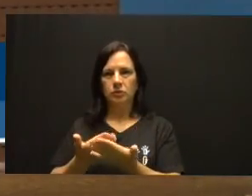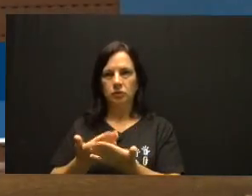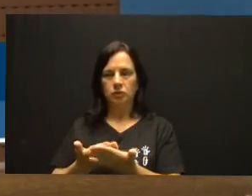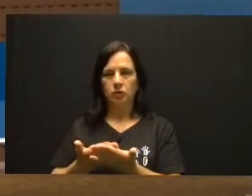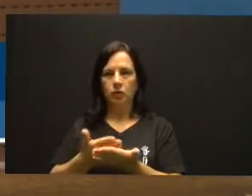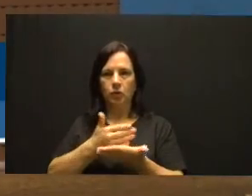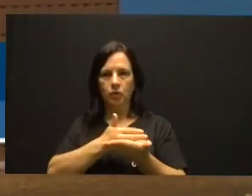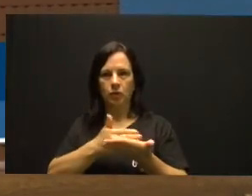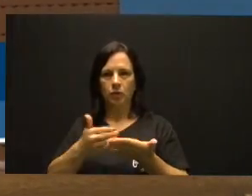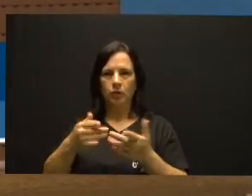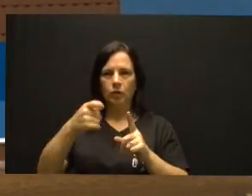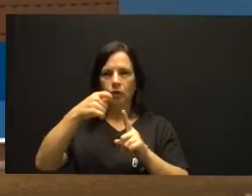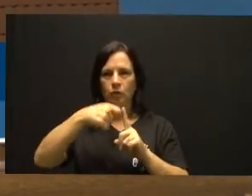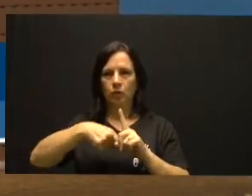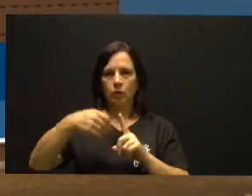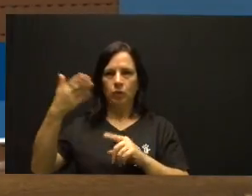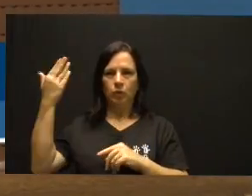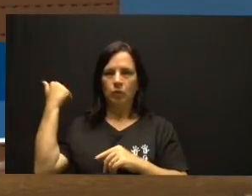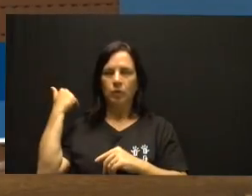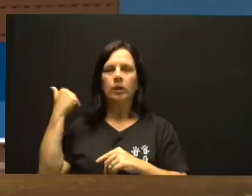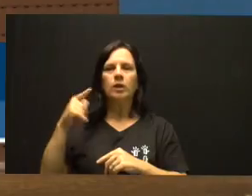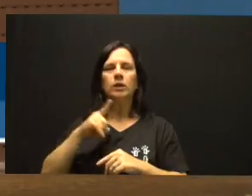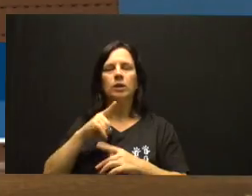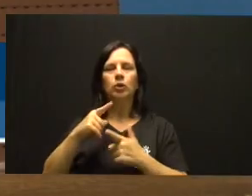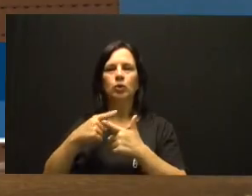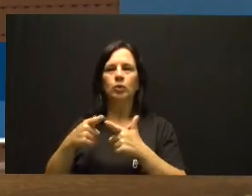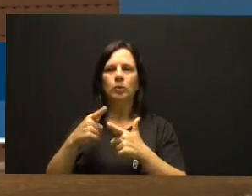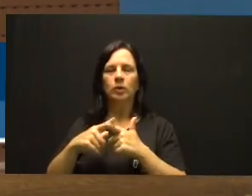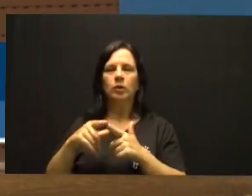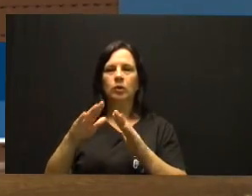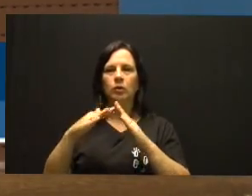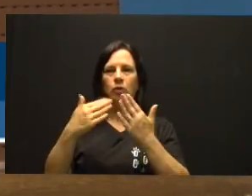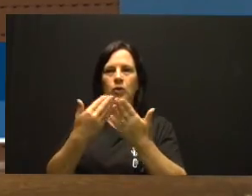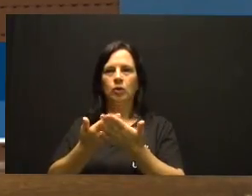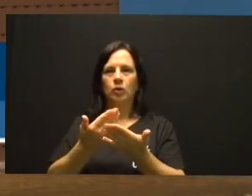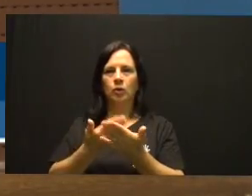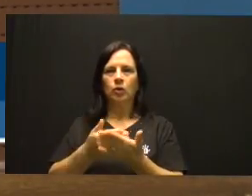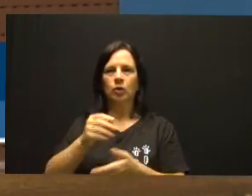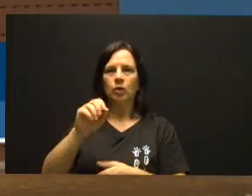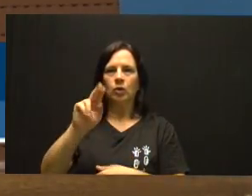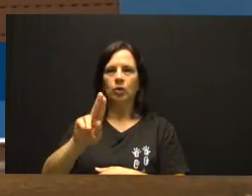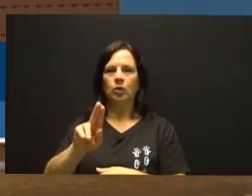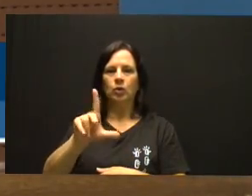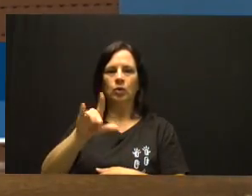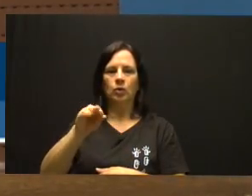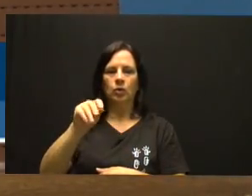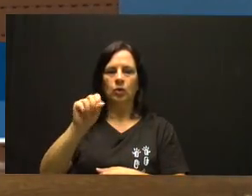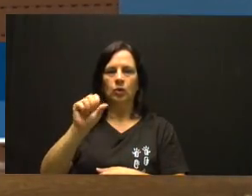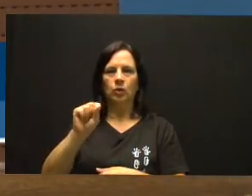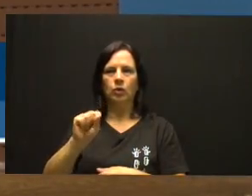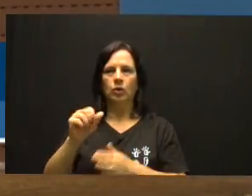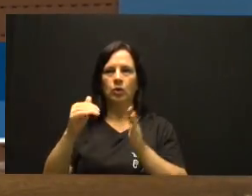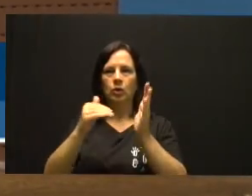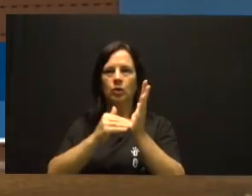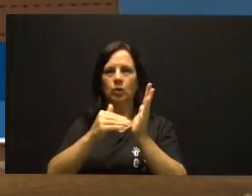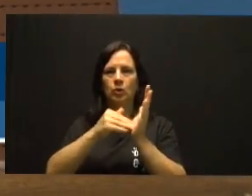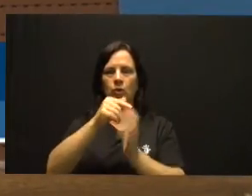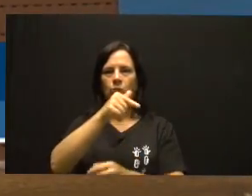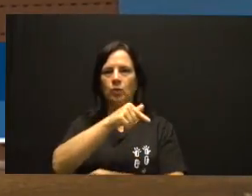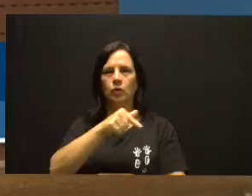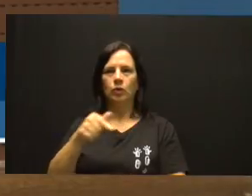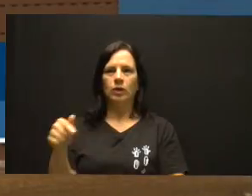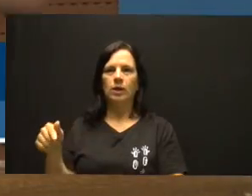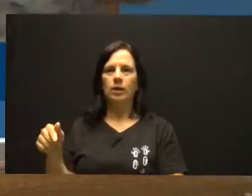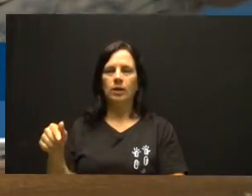Desde o início do mês passado, tenho acompanhado a situação da UME Ulisses Guimarães, da Vila Natal, que na última semana